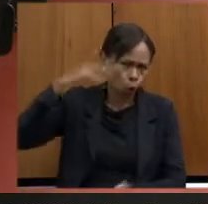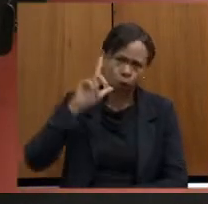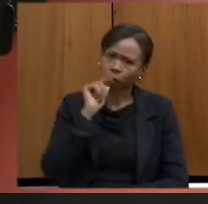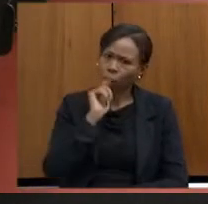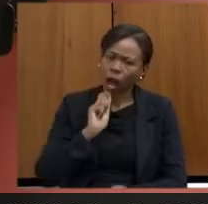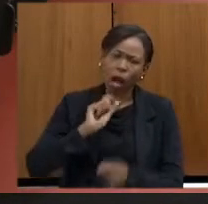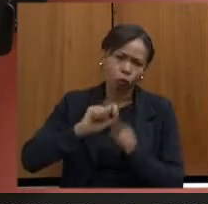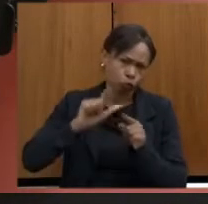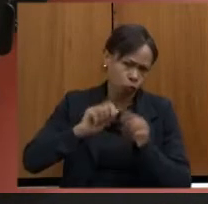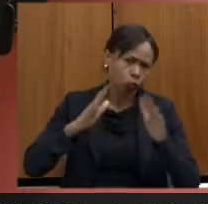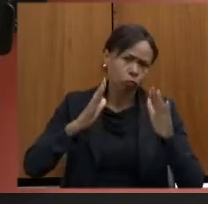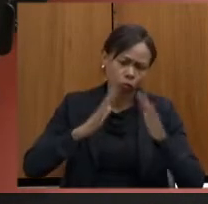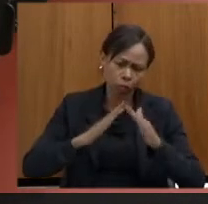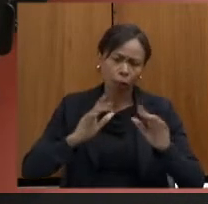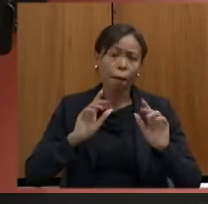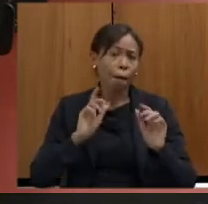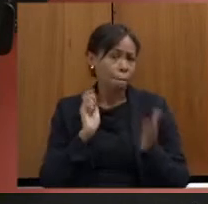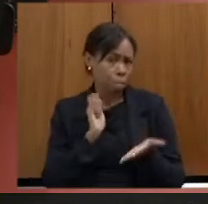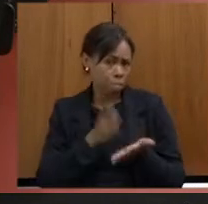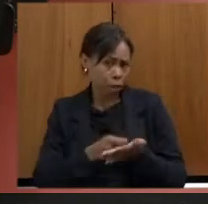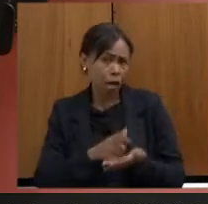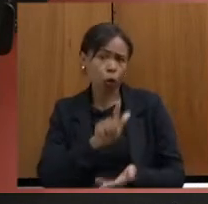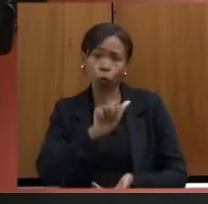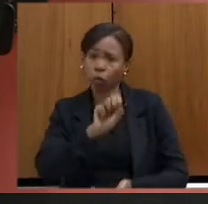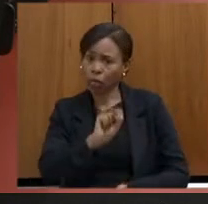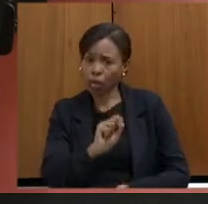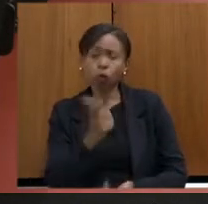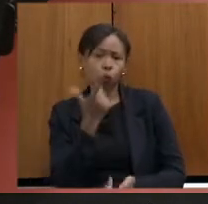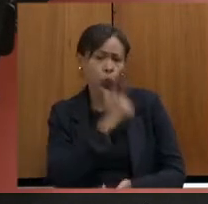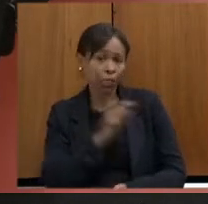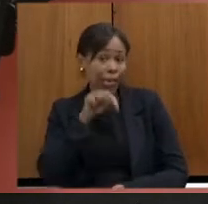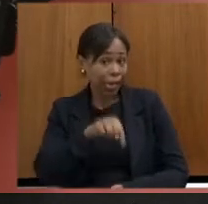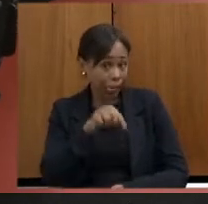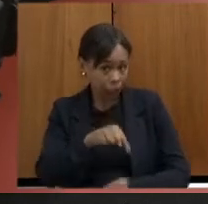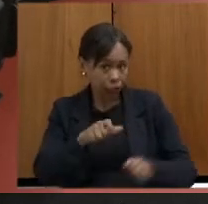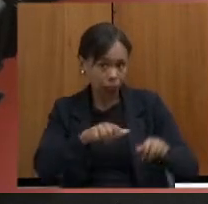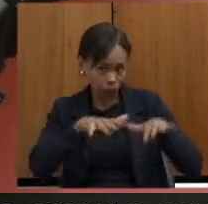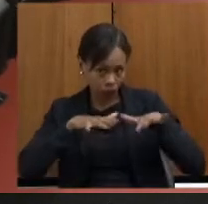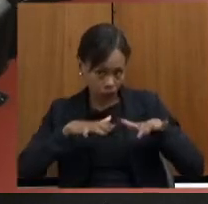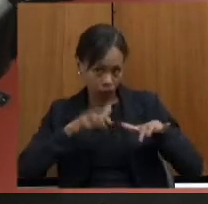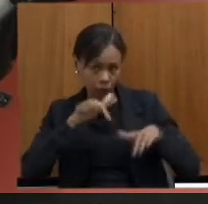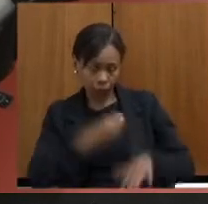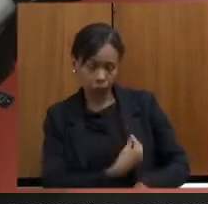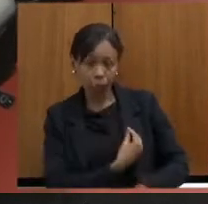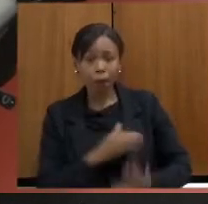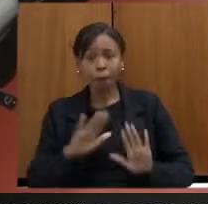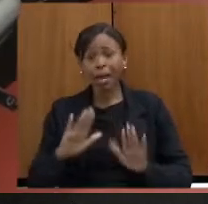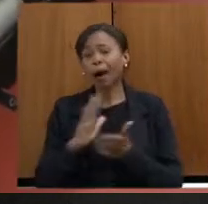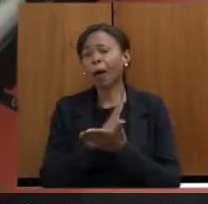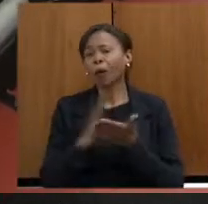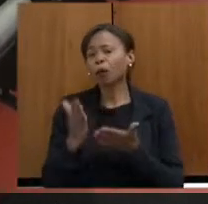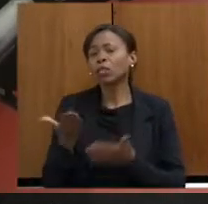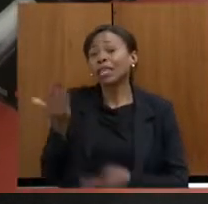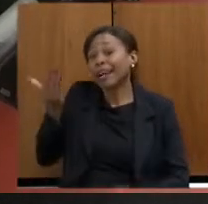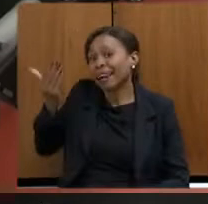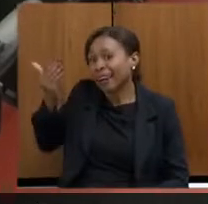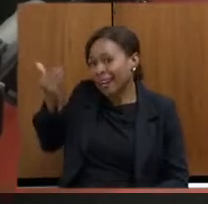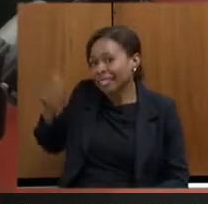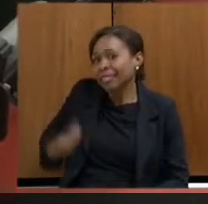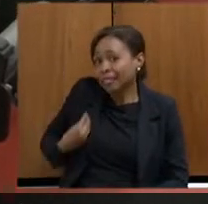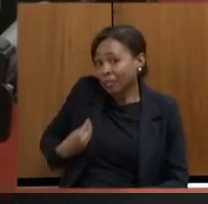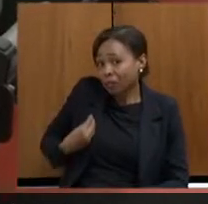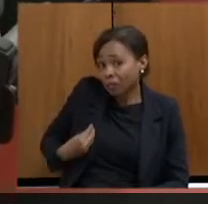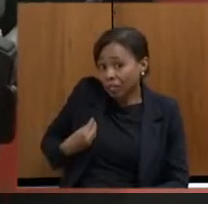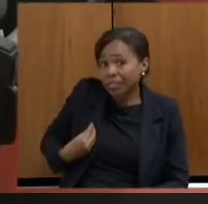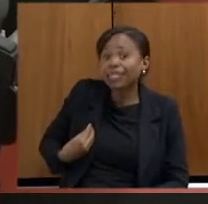seu aluguel, conseguiu comprar seu botijão de gás. Mas talvez alguns de nós tenha passado pela vida em algum momento em que não conseguiu